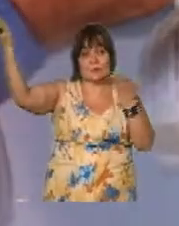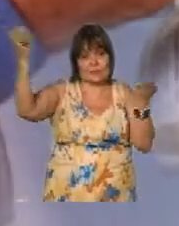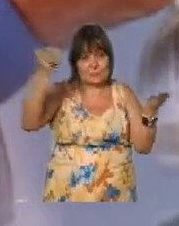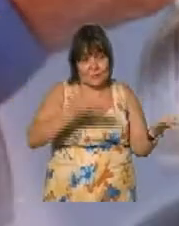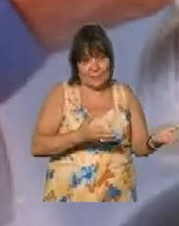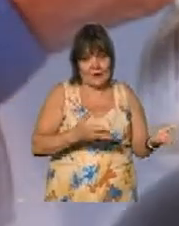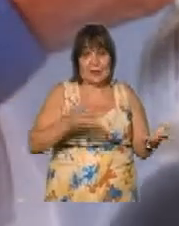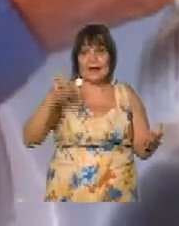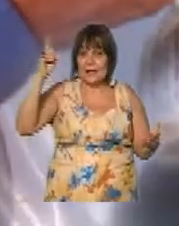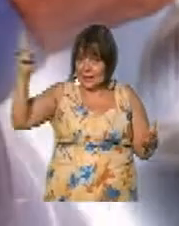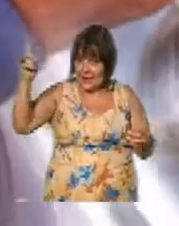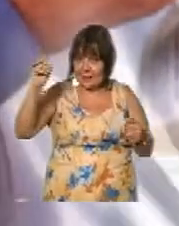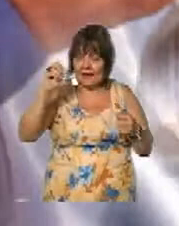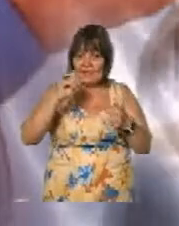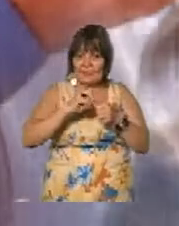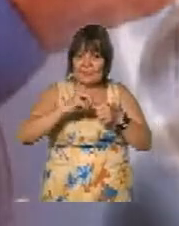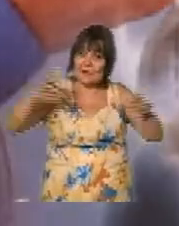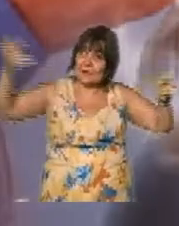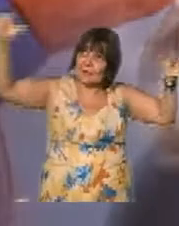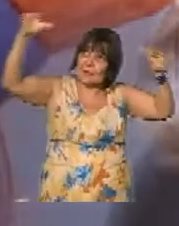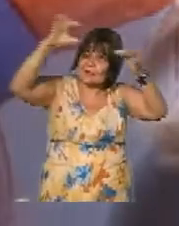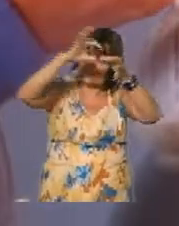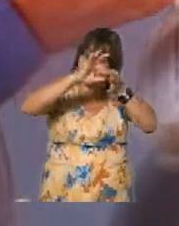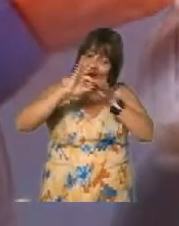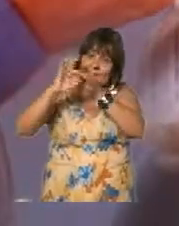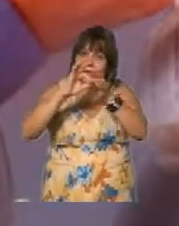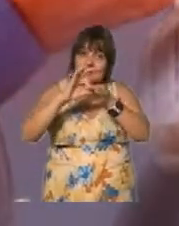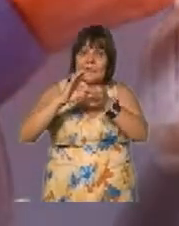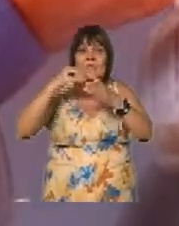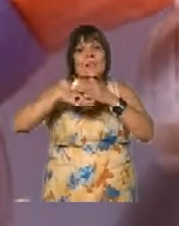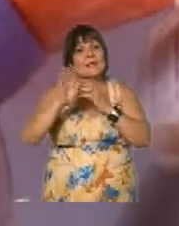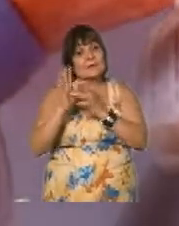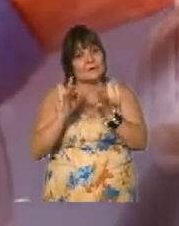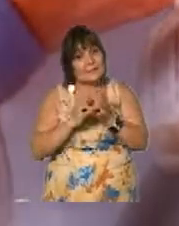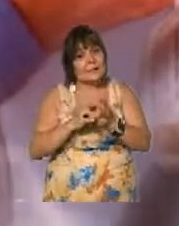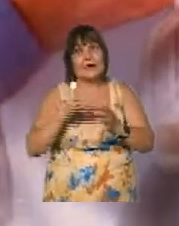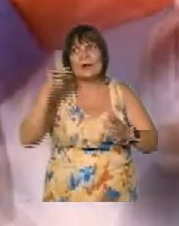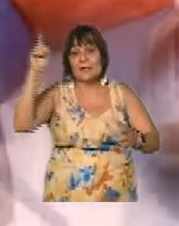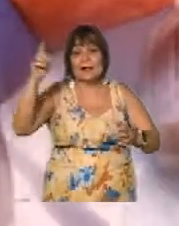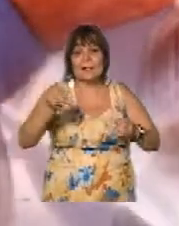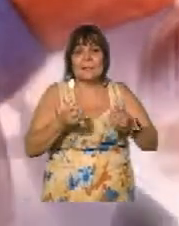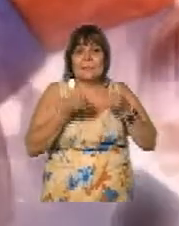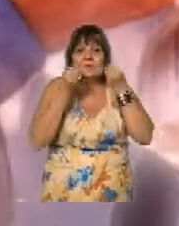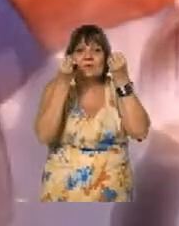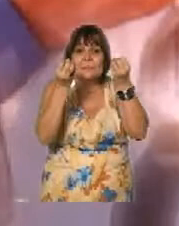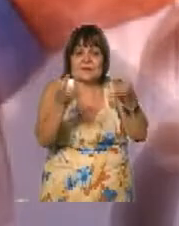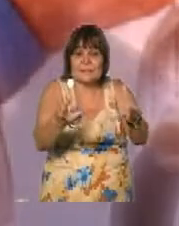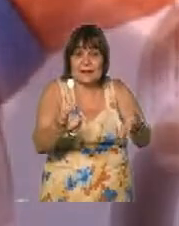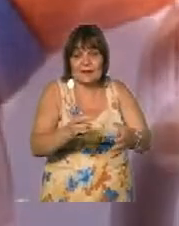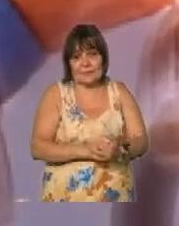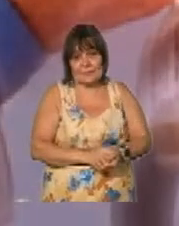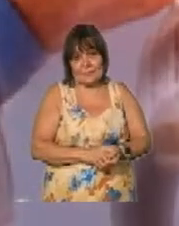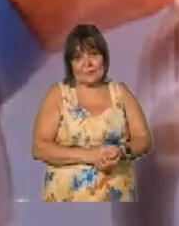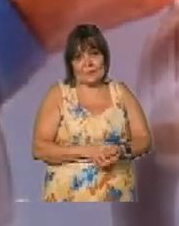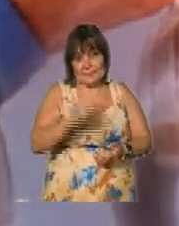reconciliou consigo mesmo, por meio de Cristo, e nos deu uma tarefa, uma